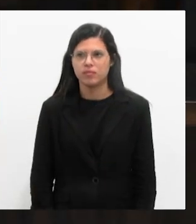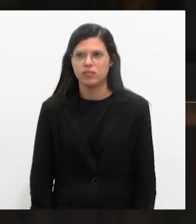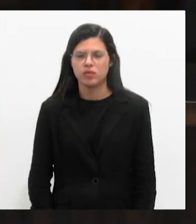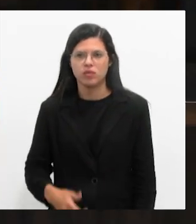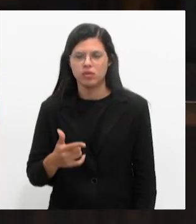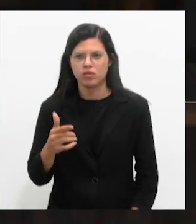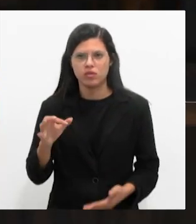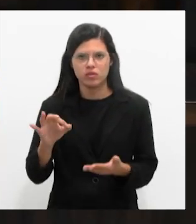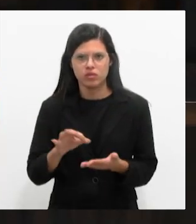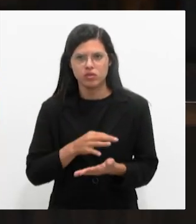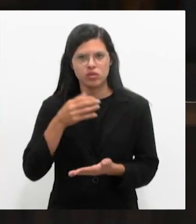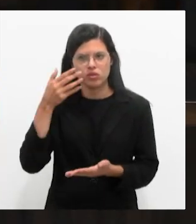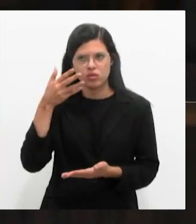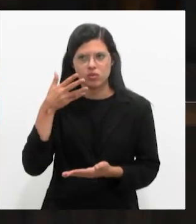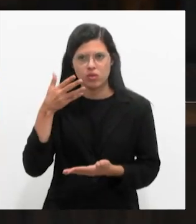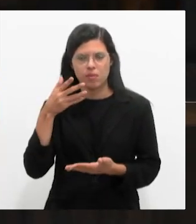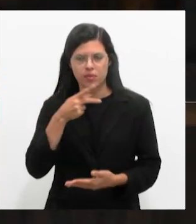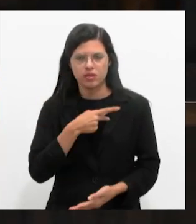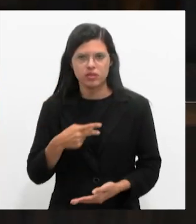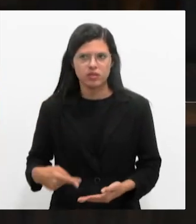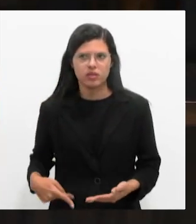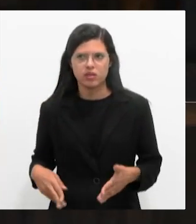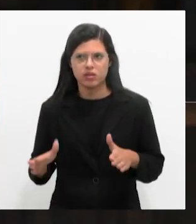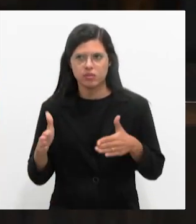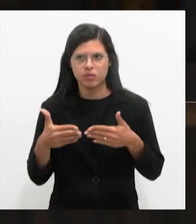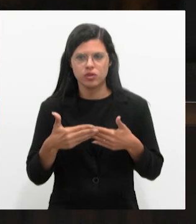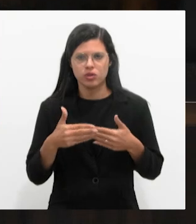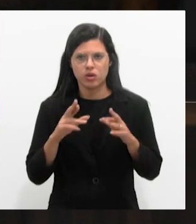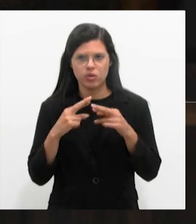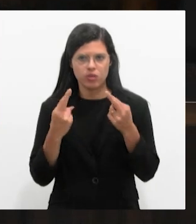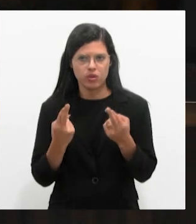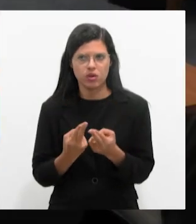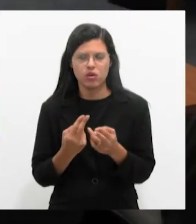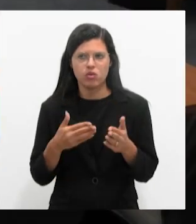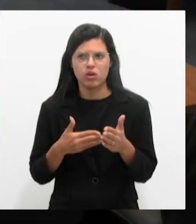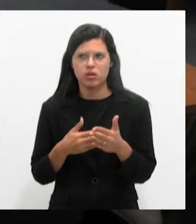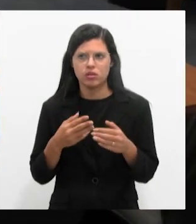Não havendo mais oradores inscritos, a presidência suspende a sessão